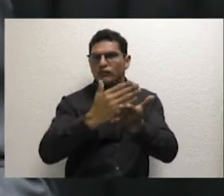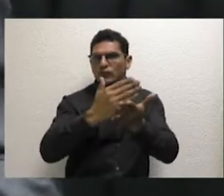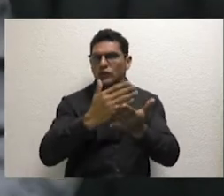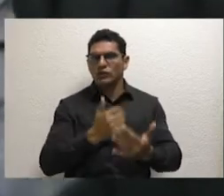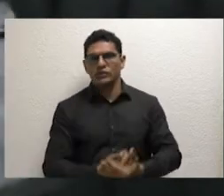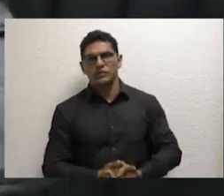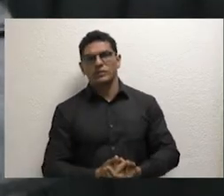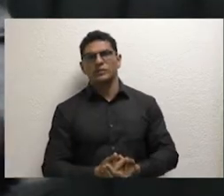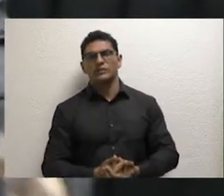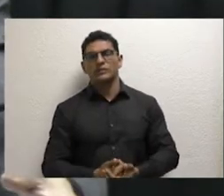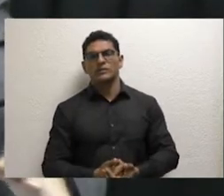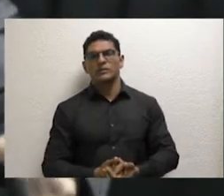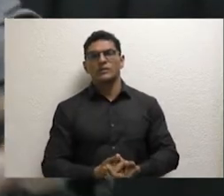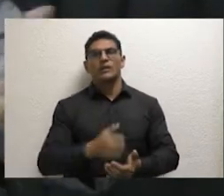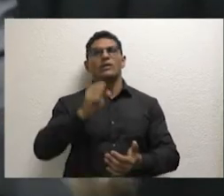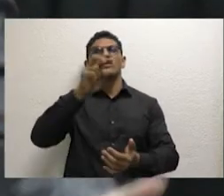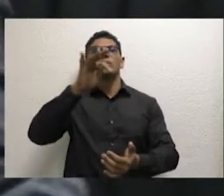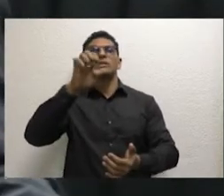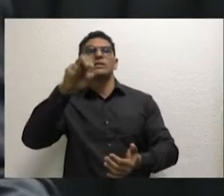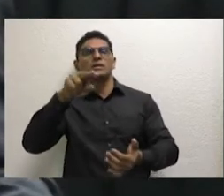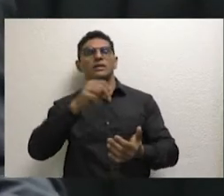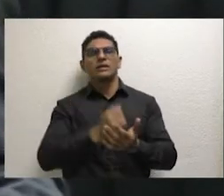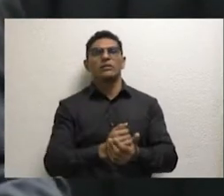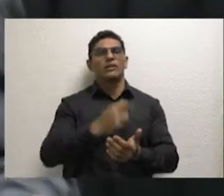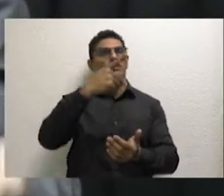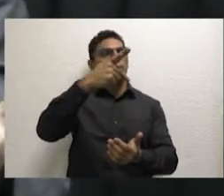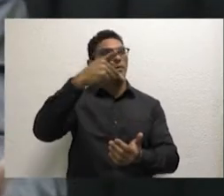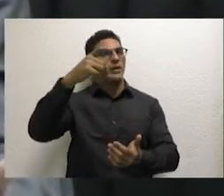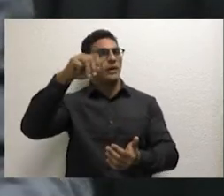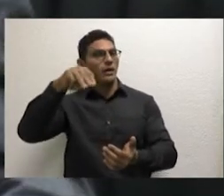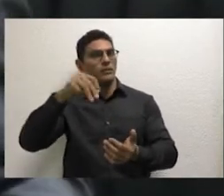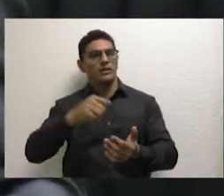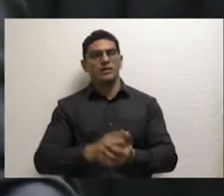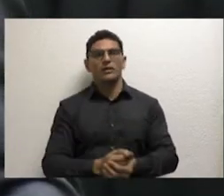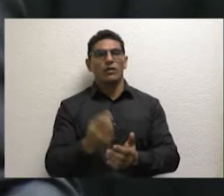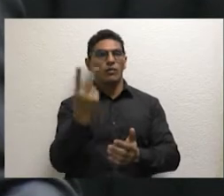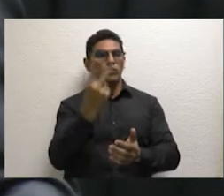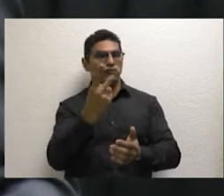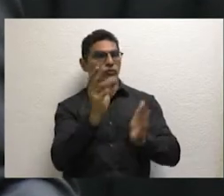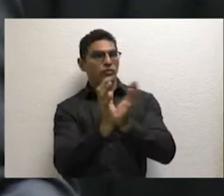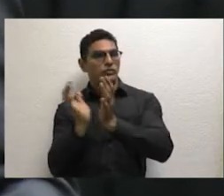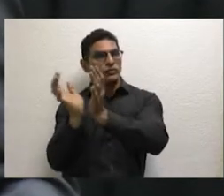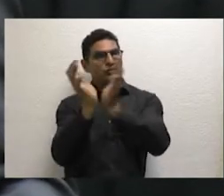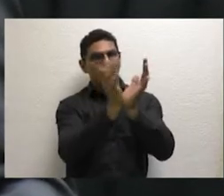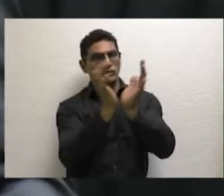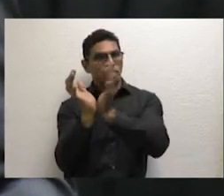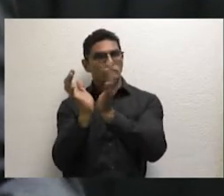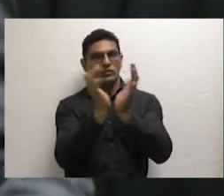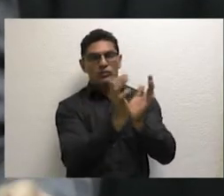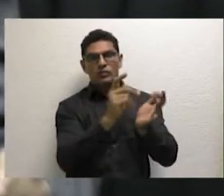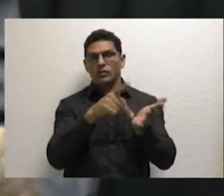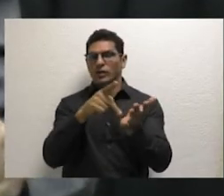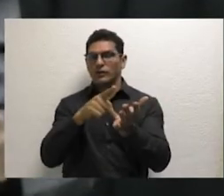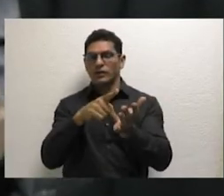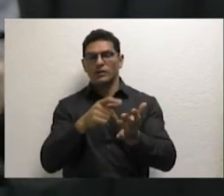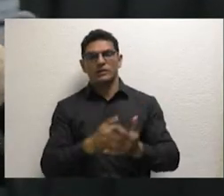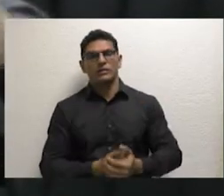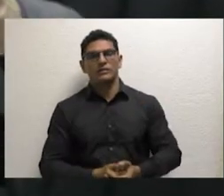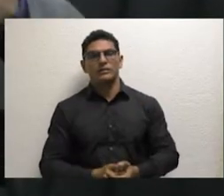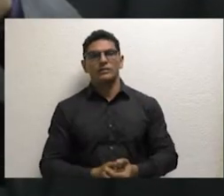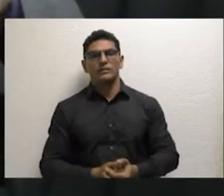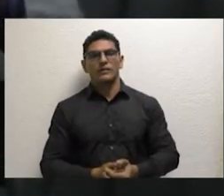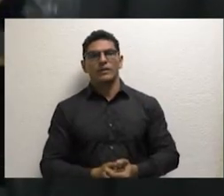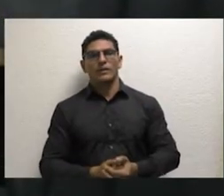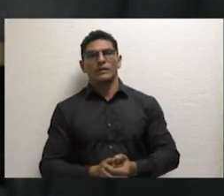e do CINTEAM também quando era PPM então como as duas categorias segmentos que na verdade estão em